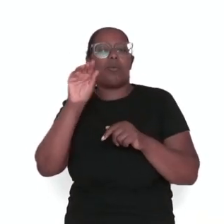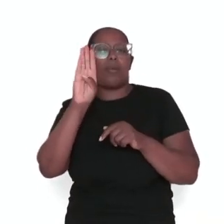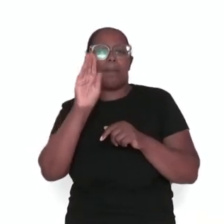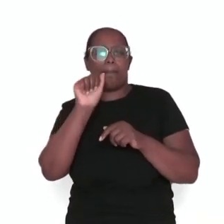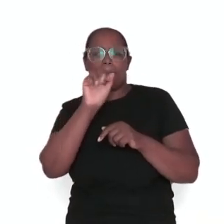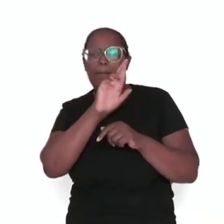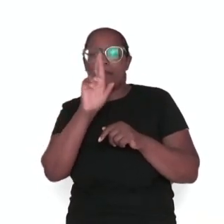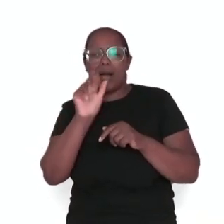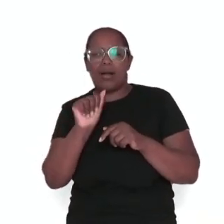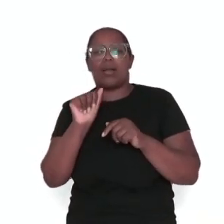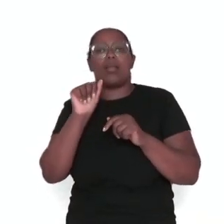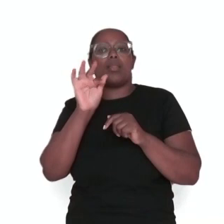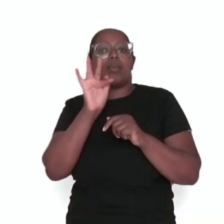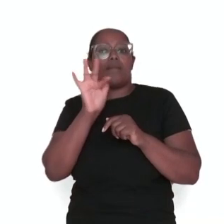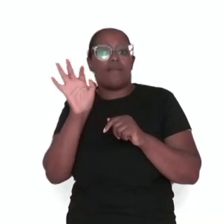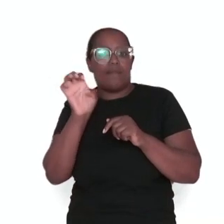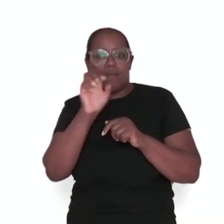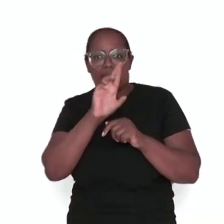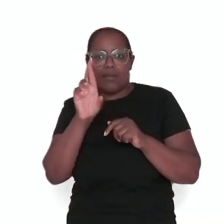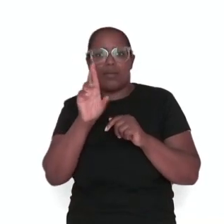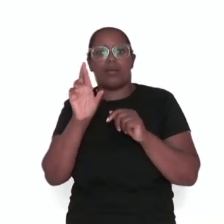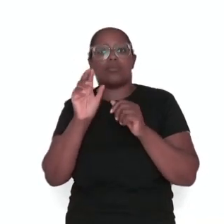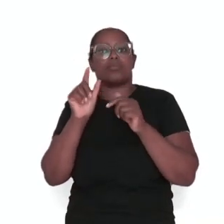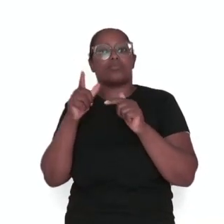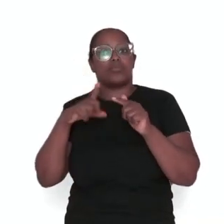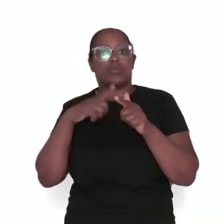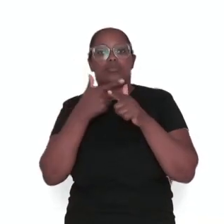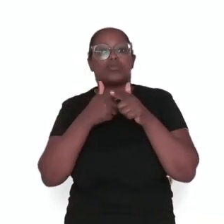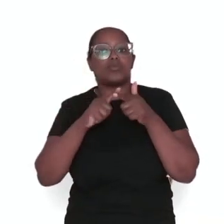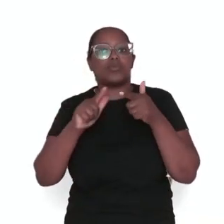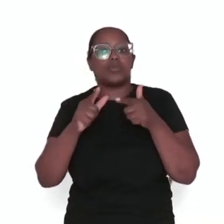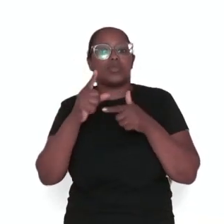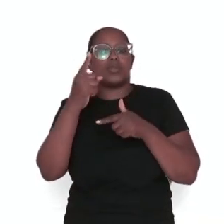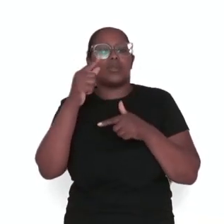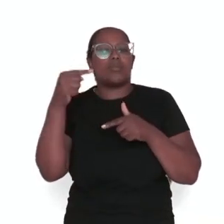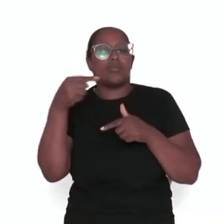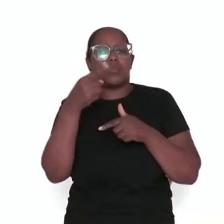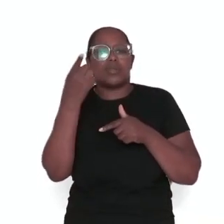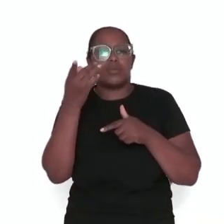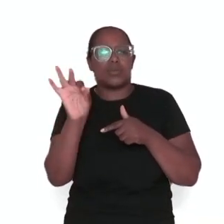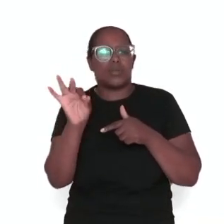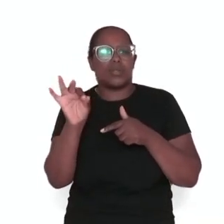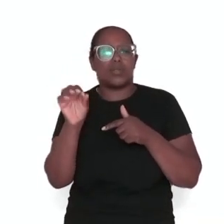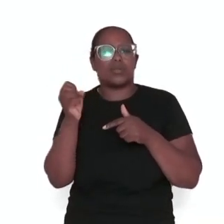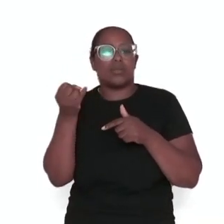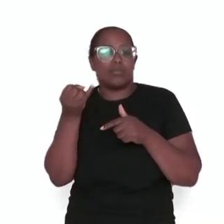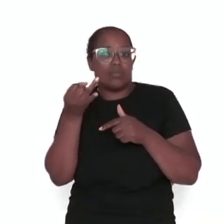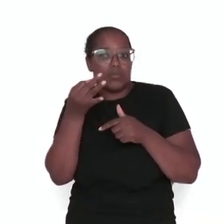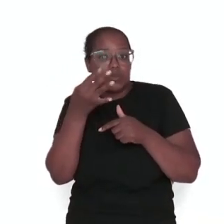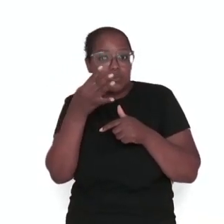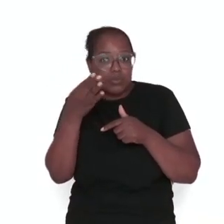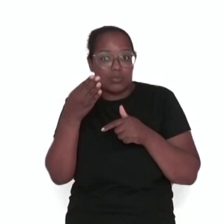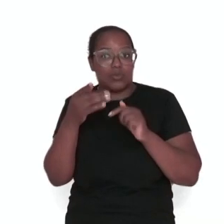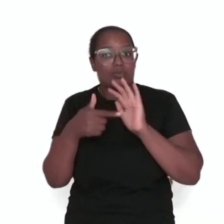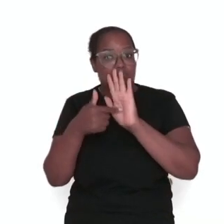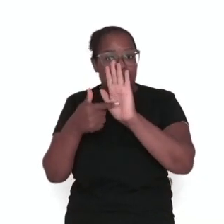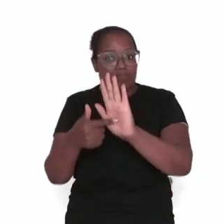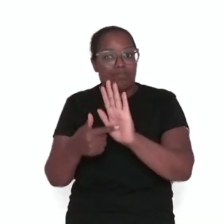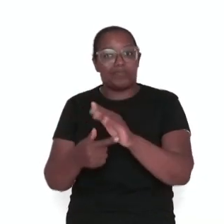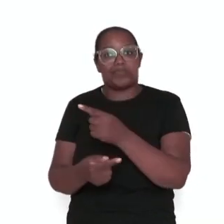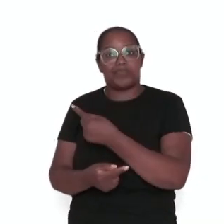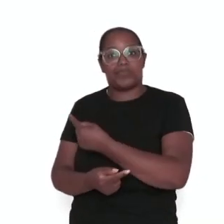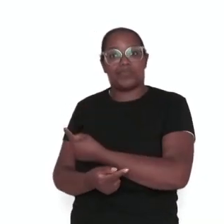ferro dilata-se a 1,2 vezes 10 elevado a menos 5 de comprimento para cada grau